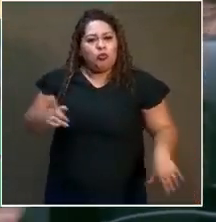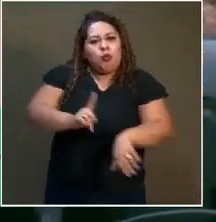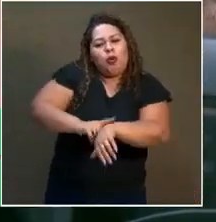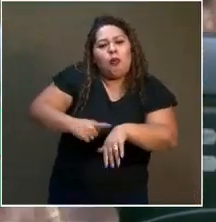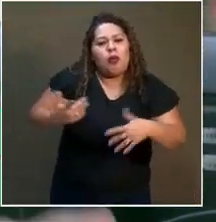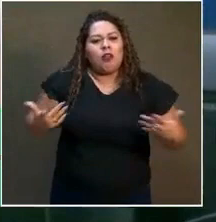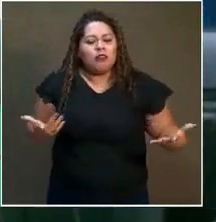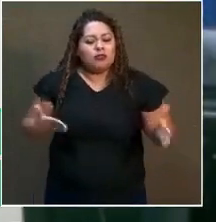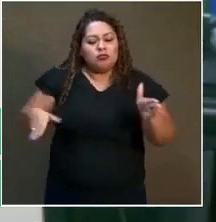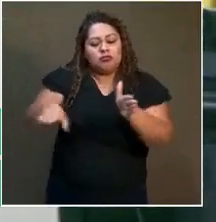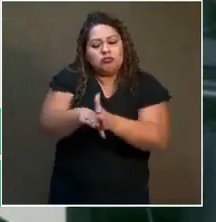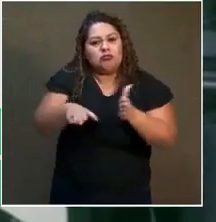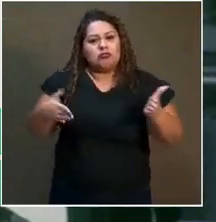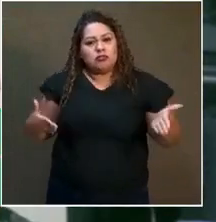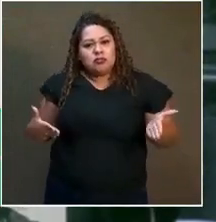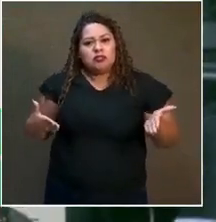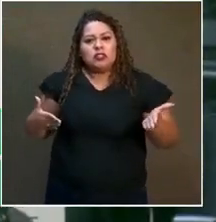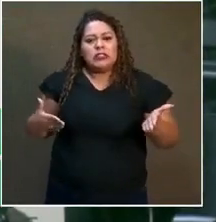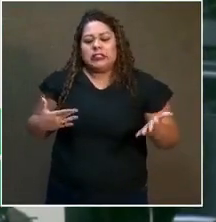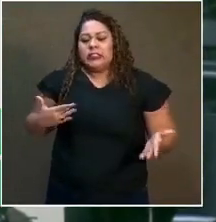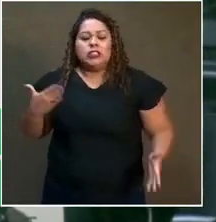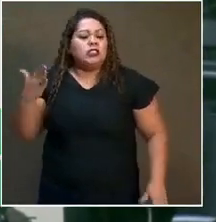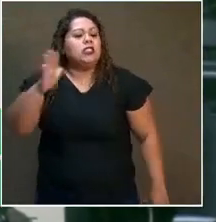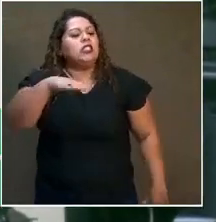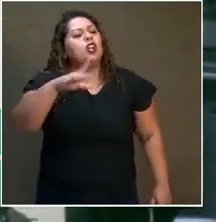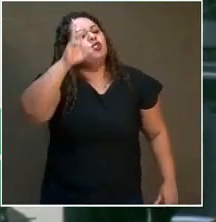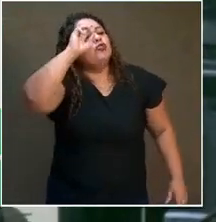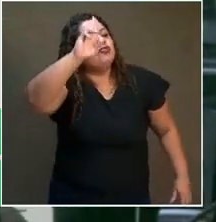momento, chegou com o chefe